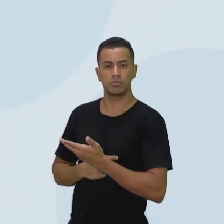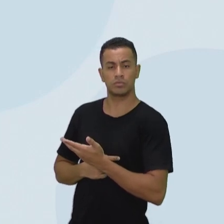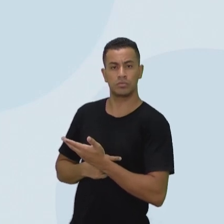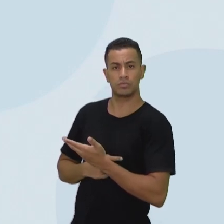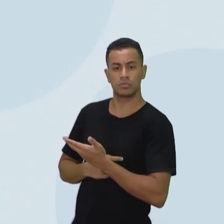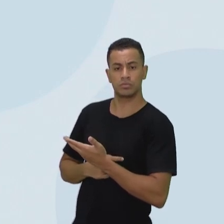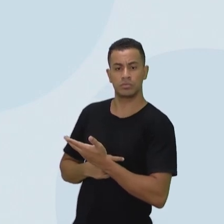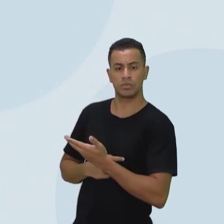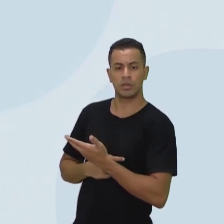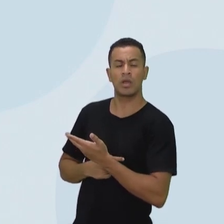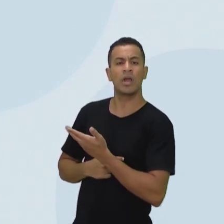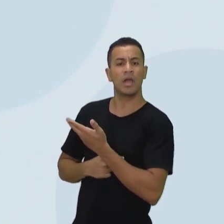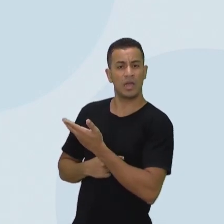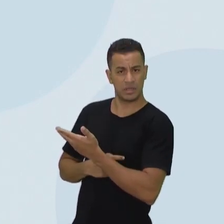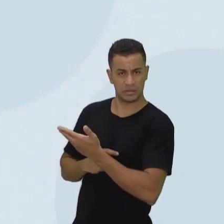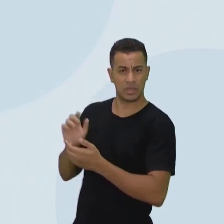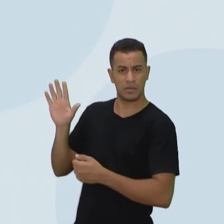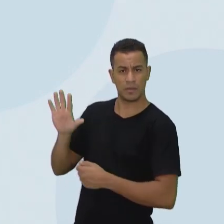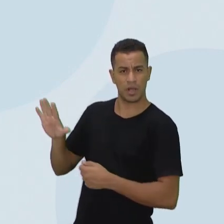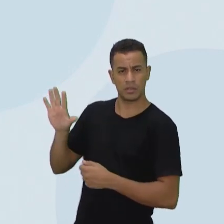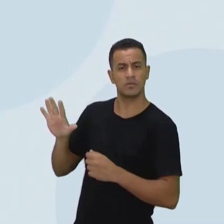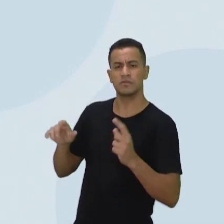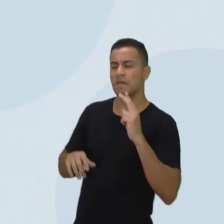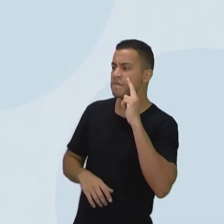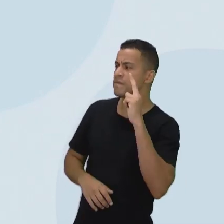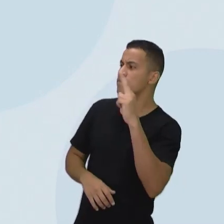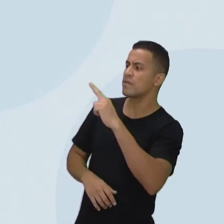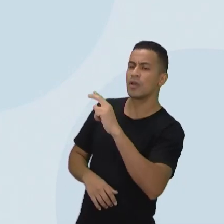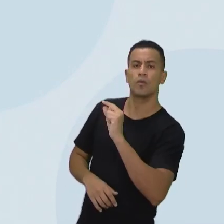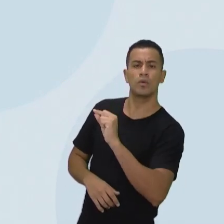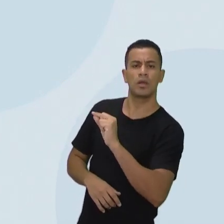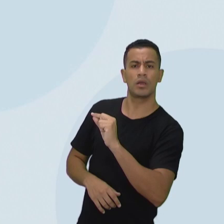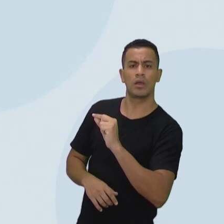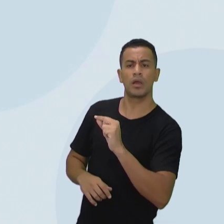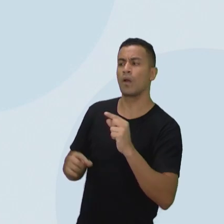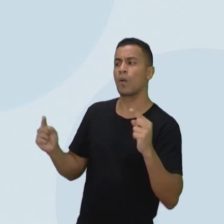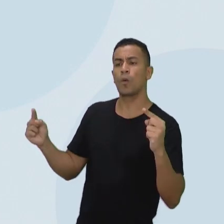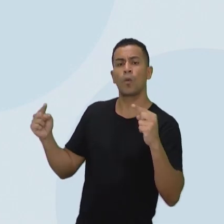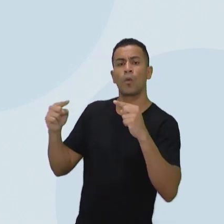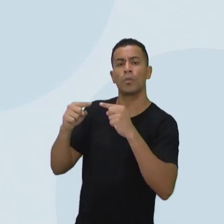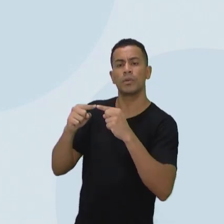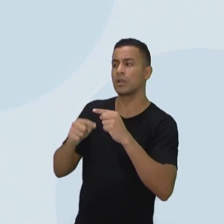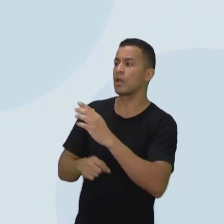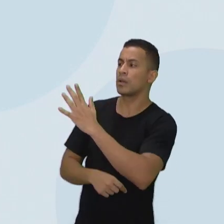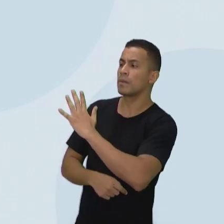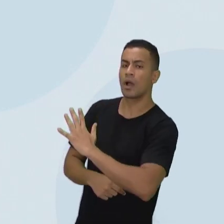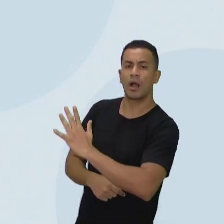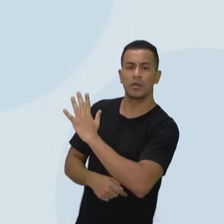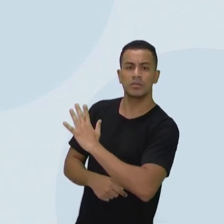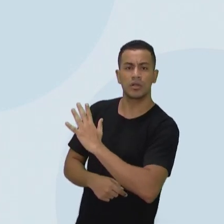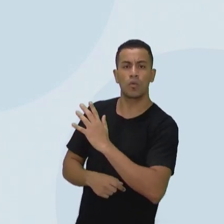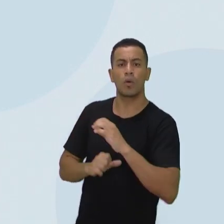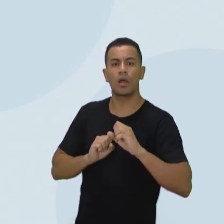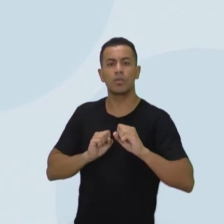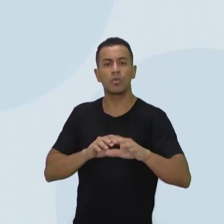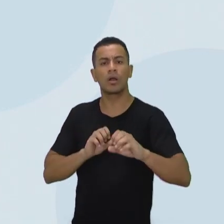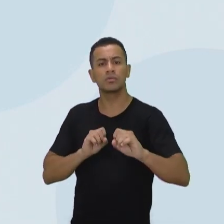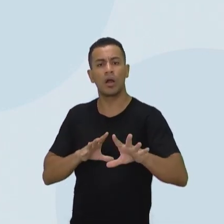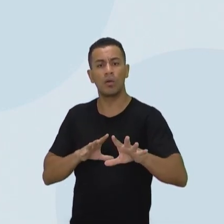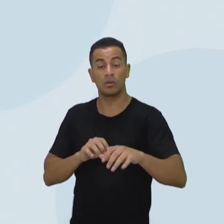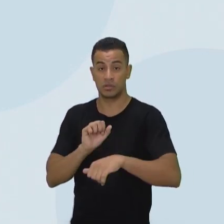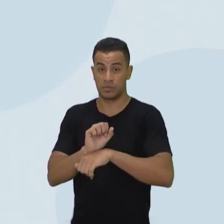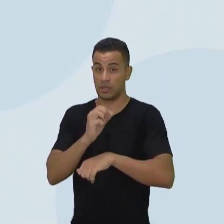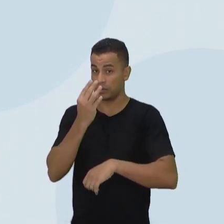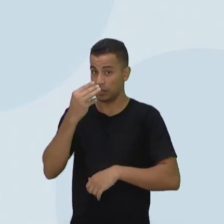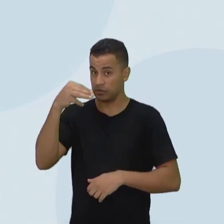Qual a relação desta imagem com a educação? Nós vamos dar 3 minutinhos para vocês estarem fazendo as anotações e